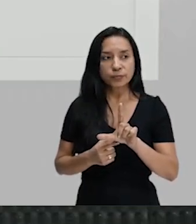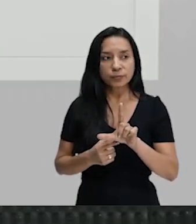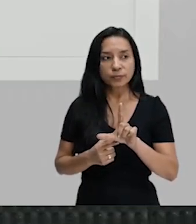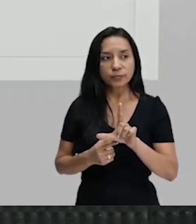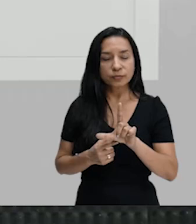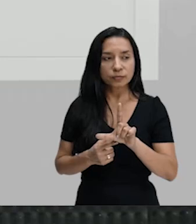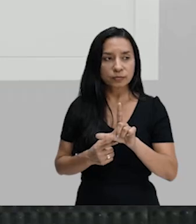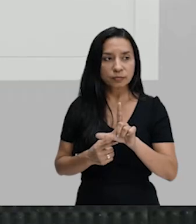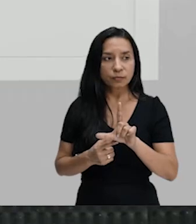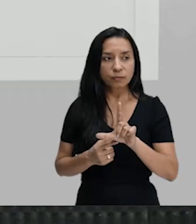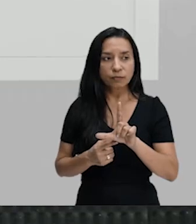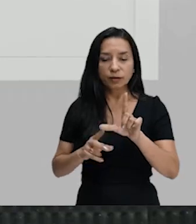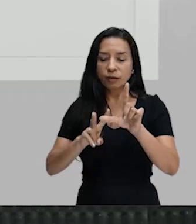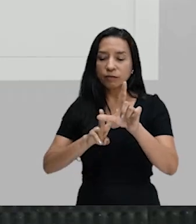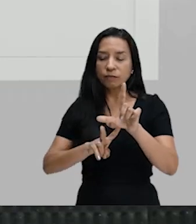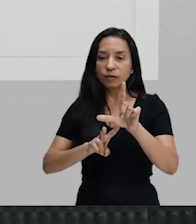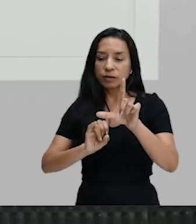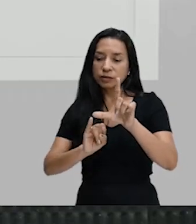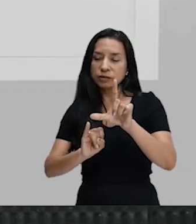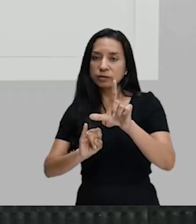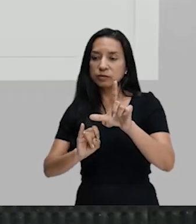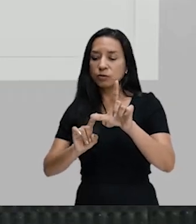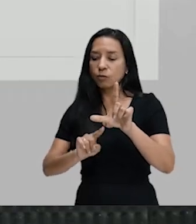V inicial para um volume V final,